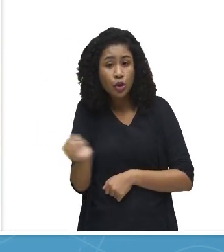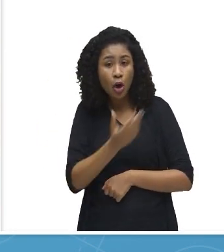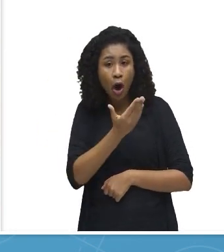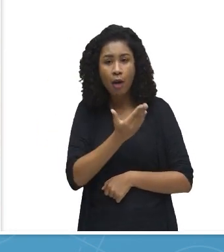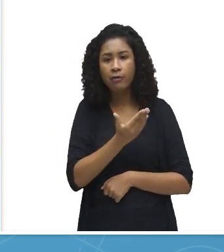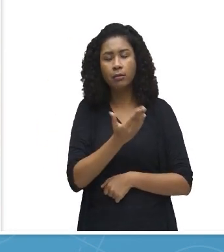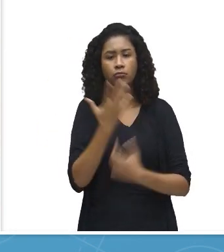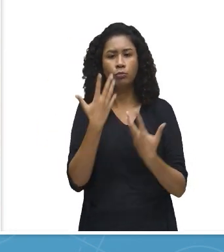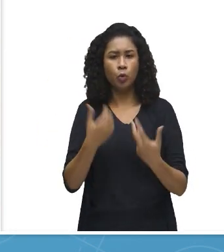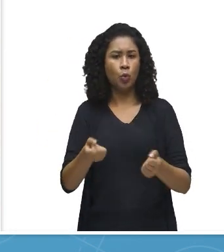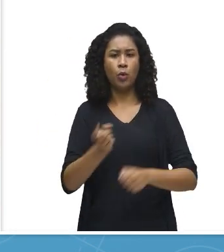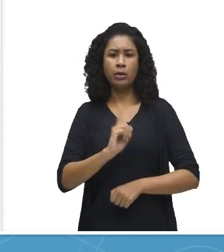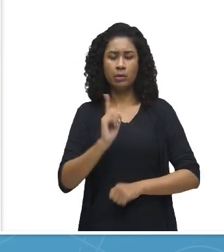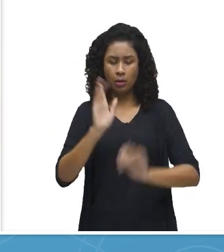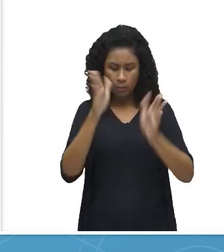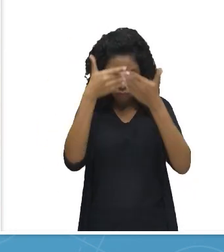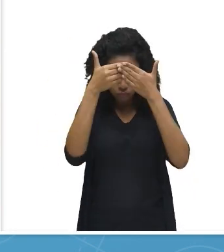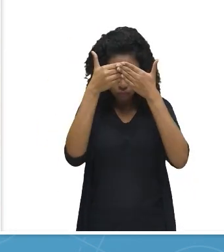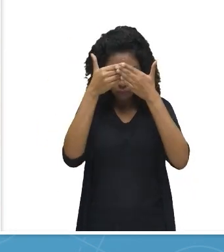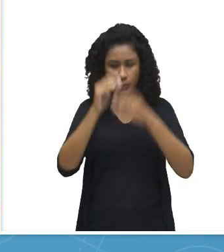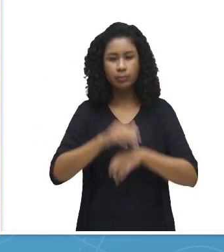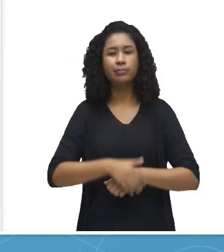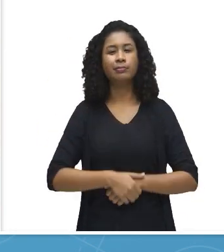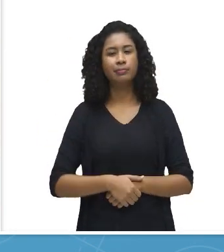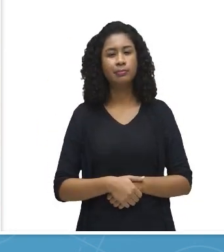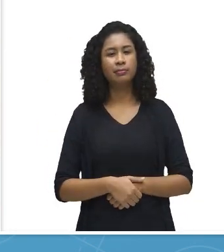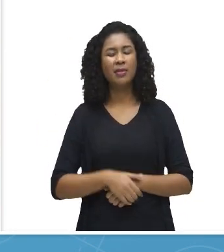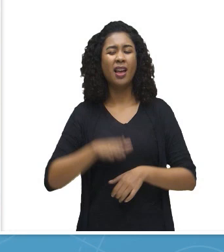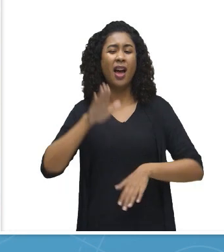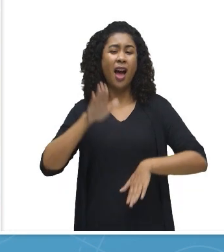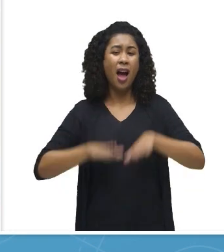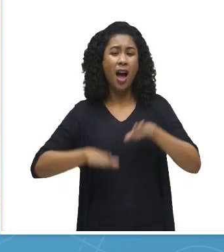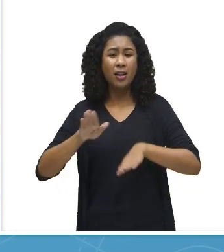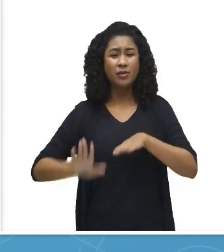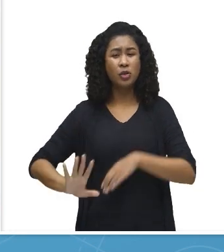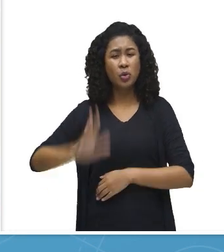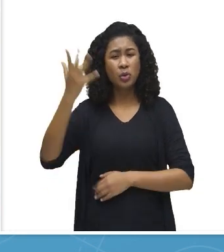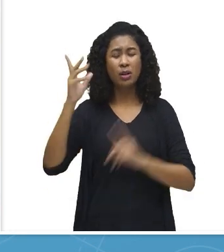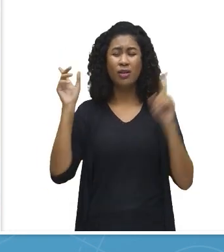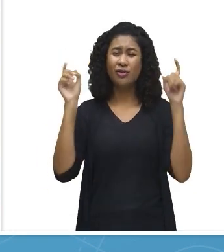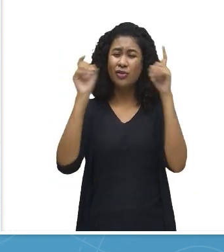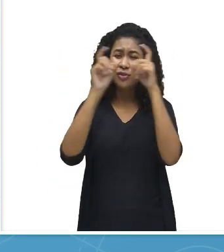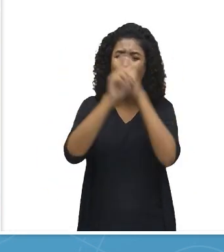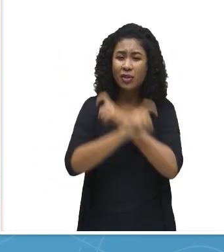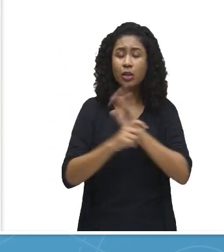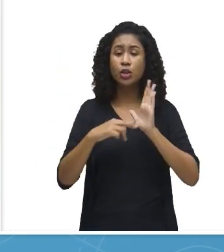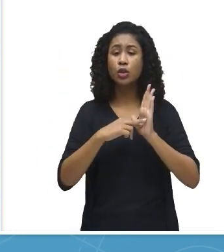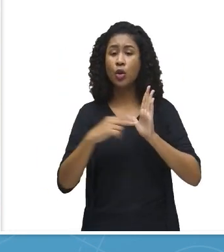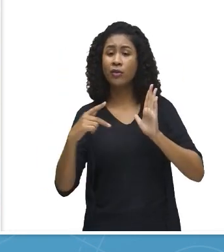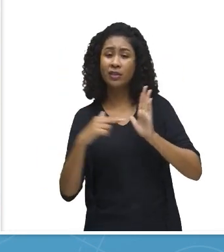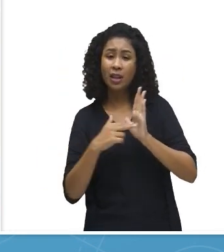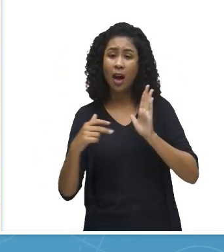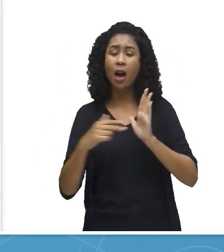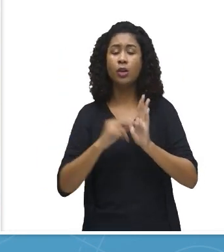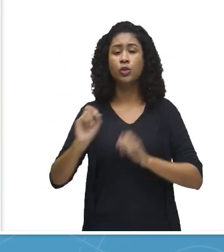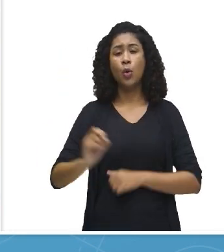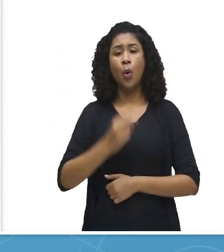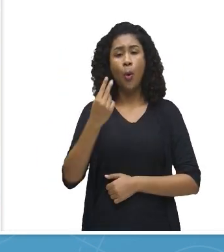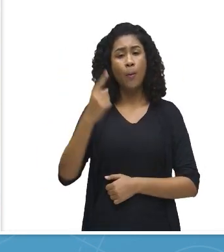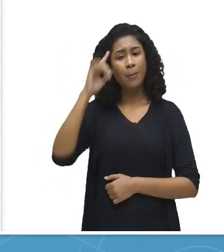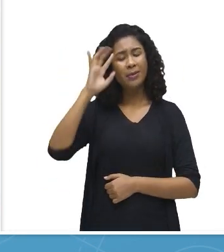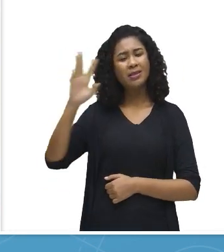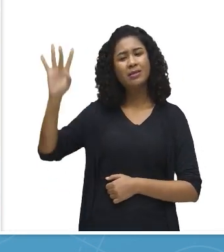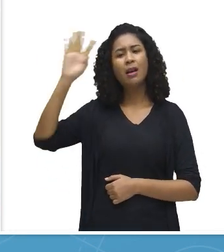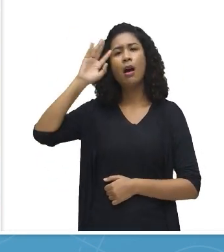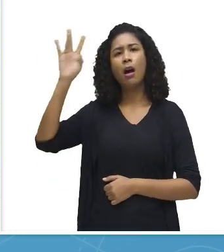às vezes, nós pensarmos em novas ideias, pensarmos num outro jeito de ver o